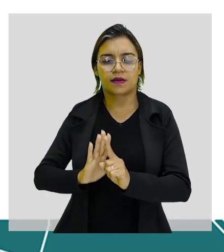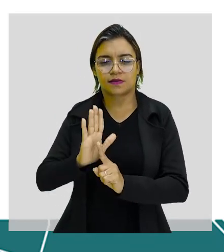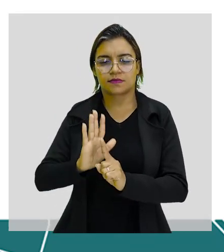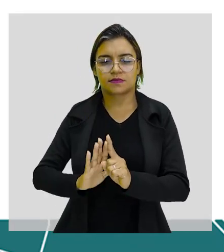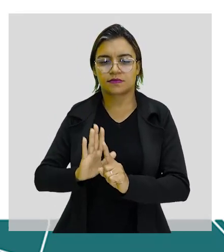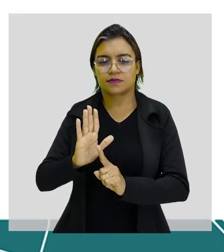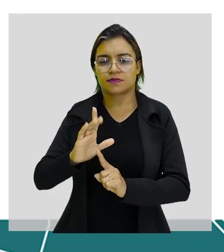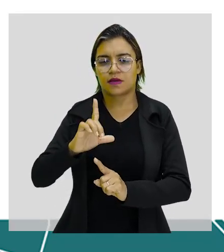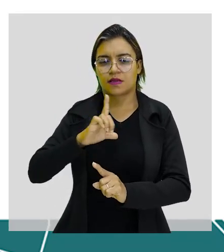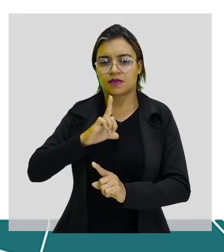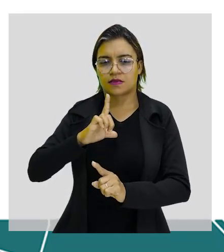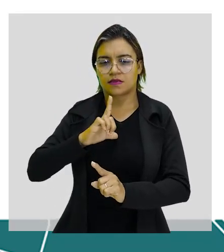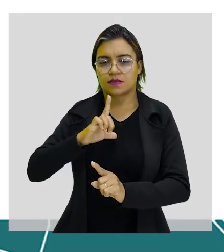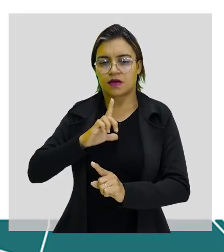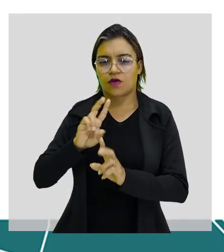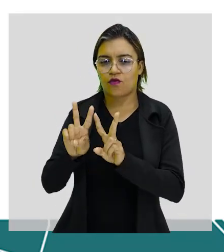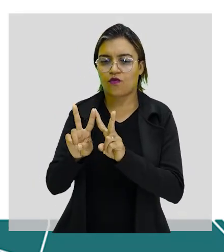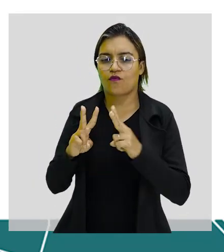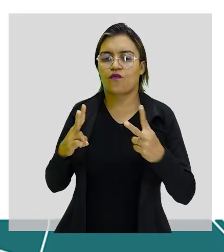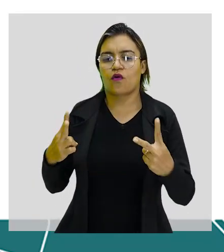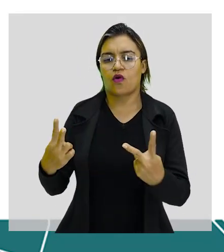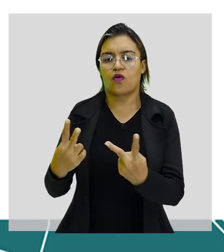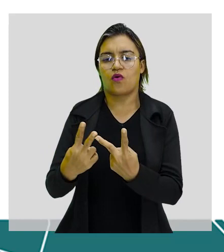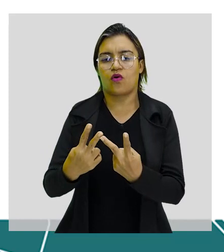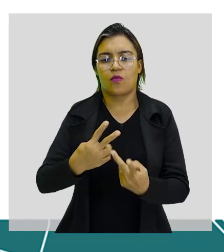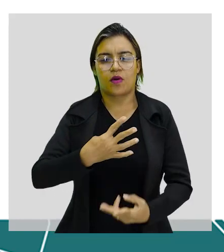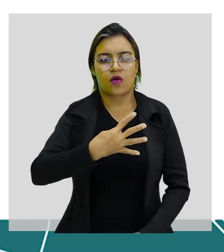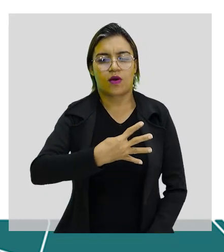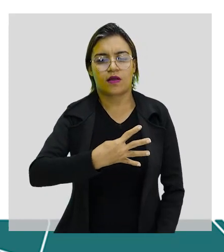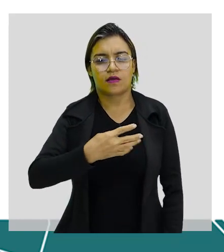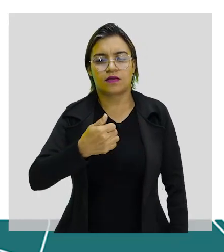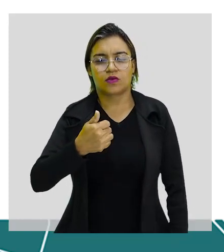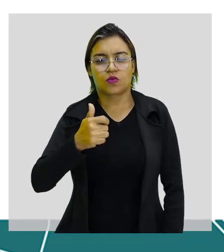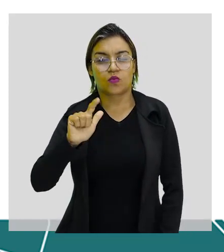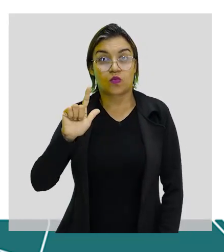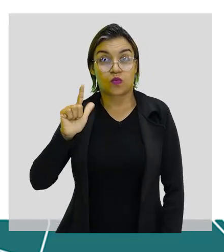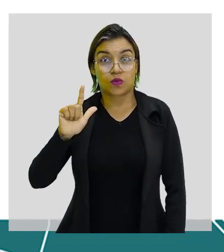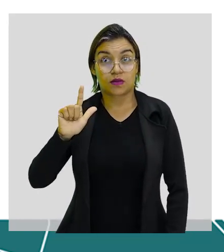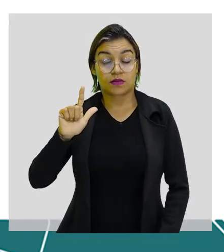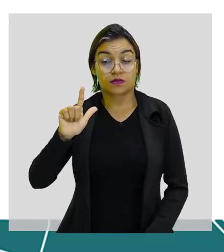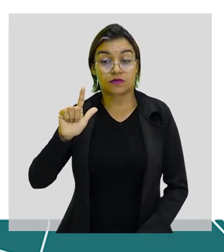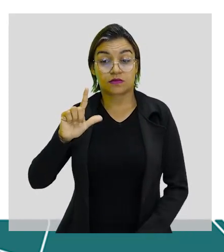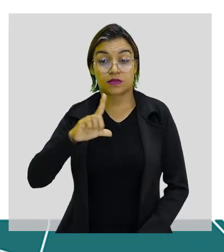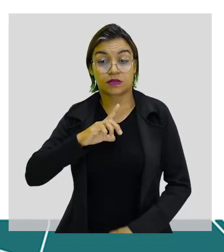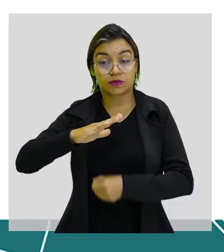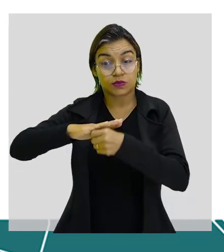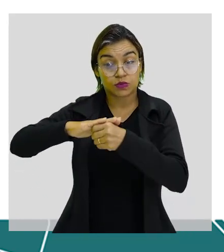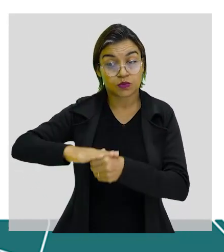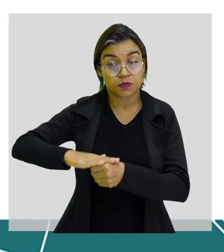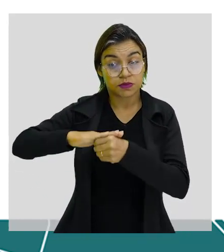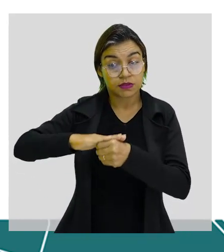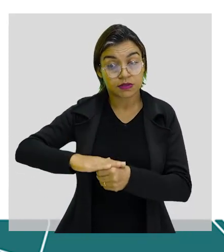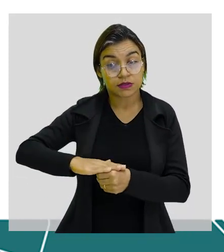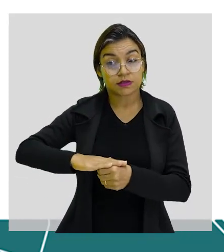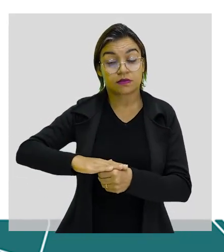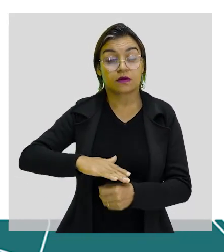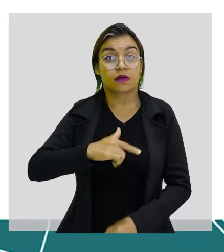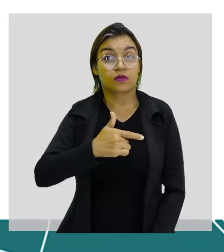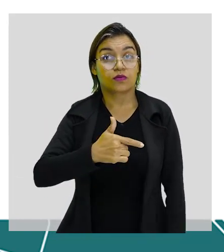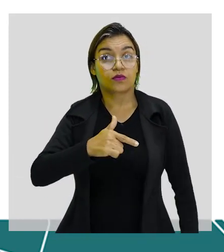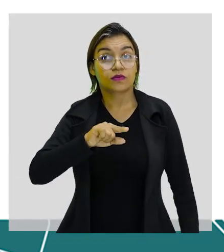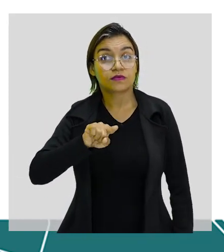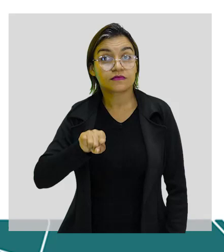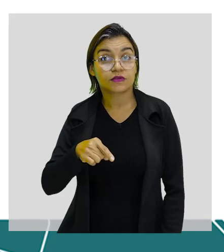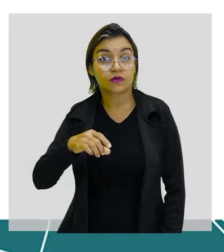ocupa o volume de 41 litros sob pressão de